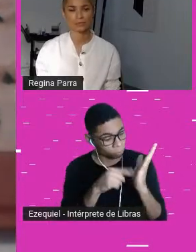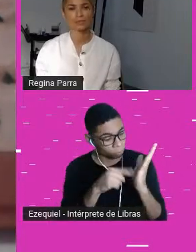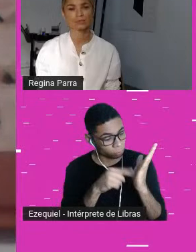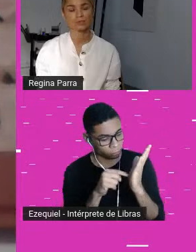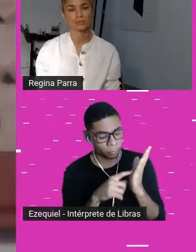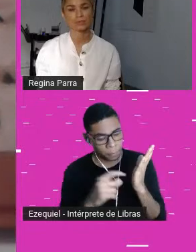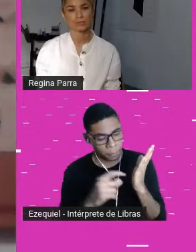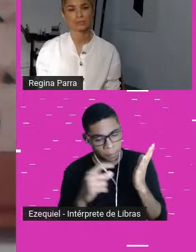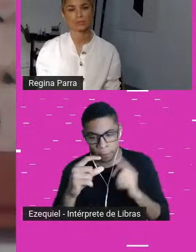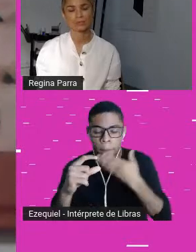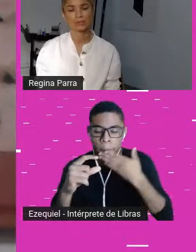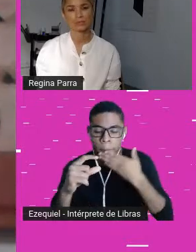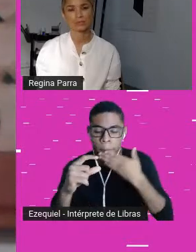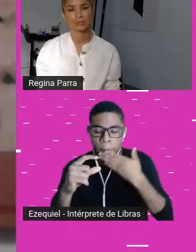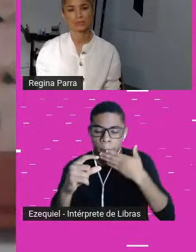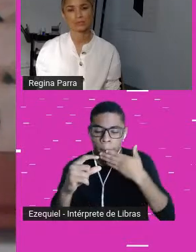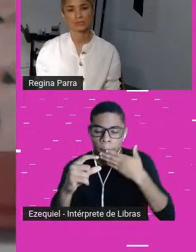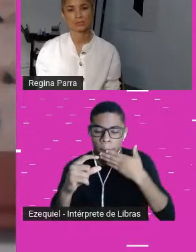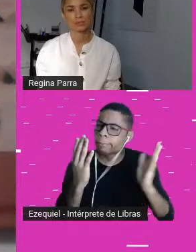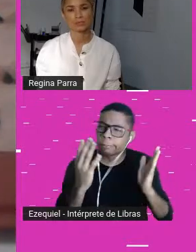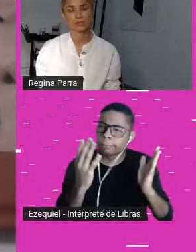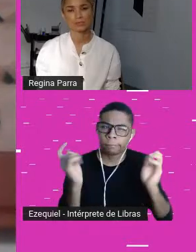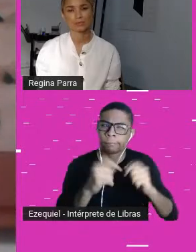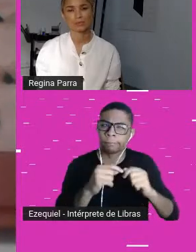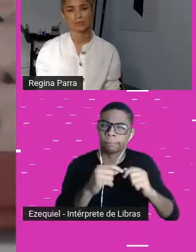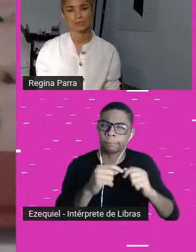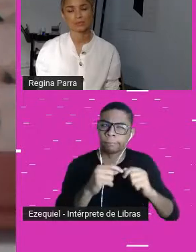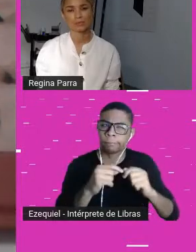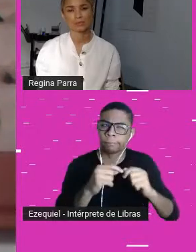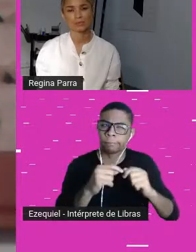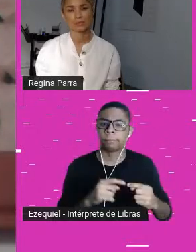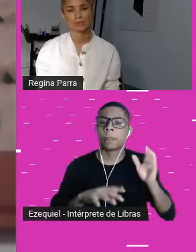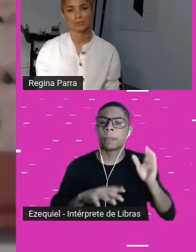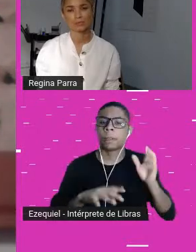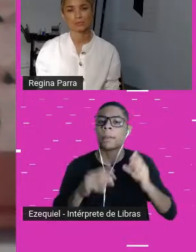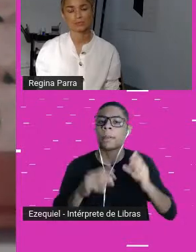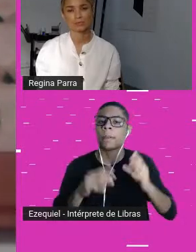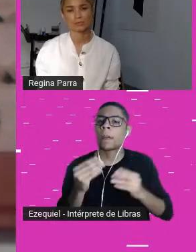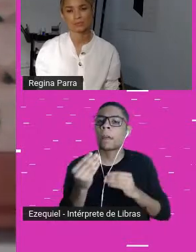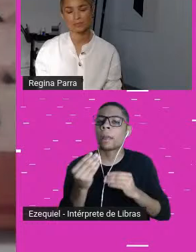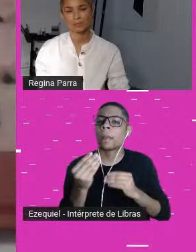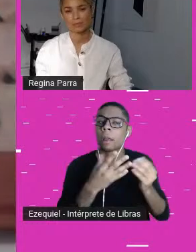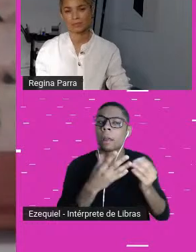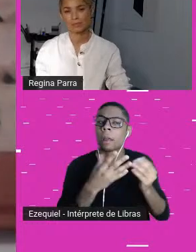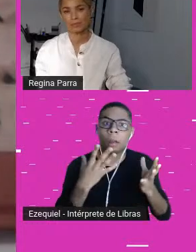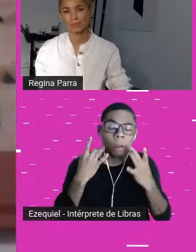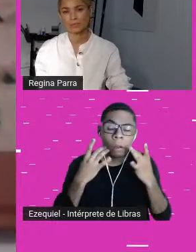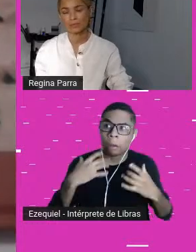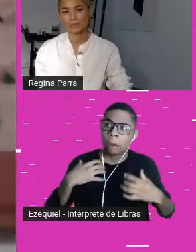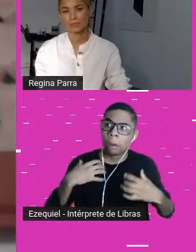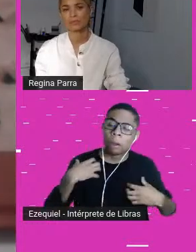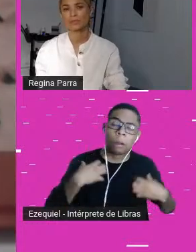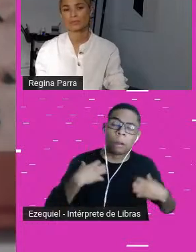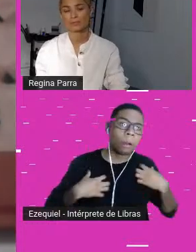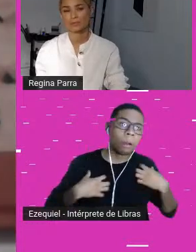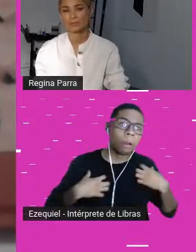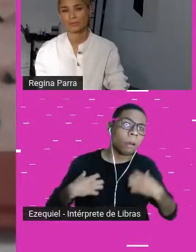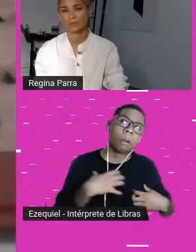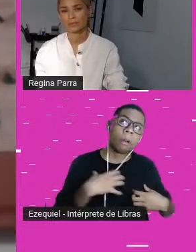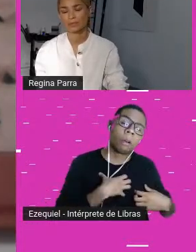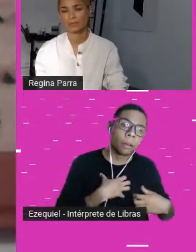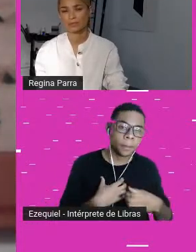própria dramaturgia, né? Você se lembra desse trabalho? Você chegou a participar dos cortes? Como